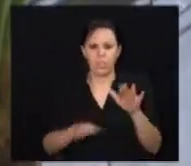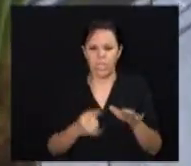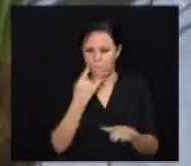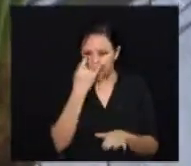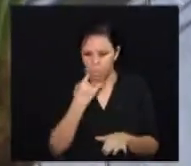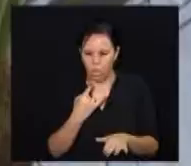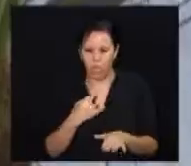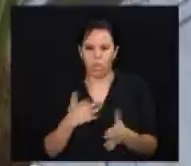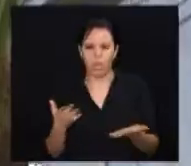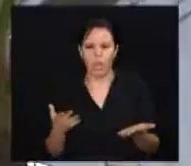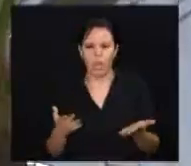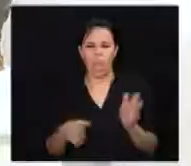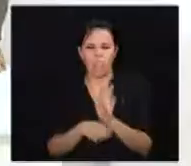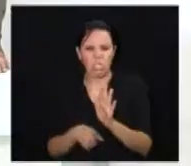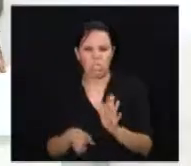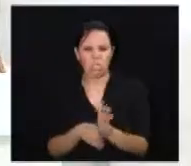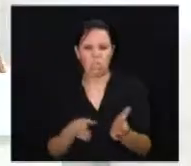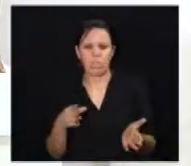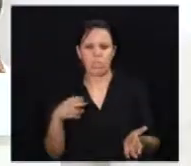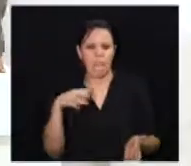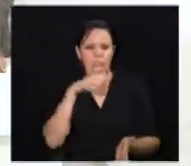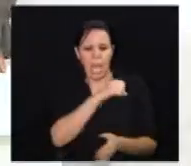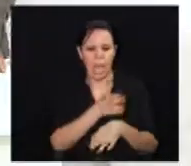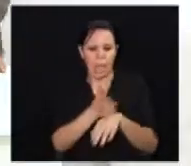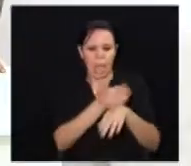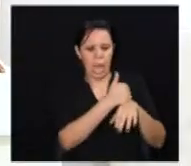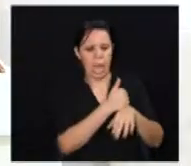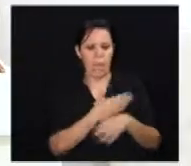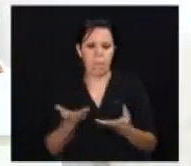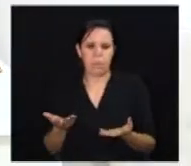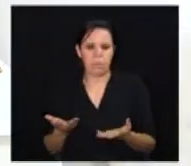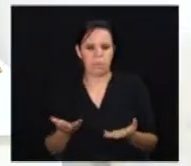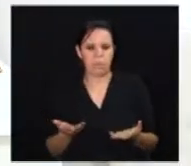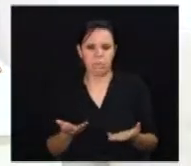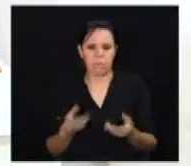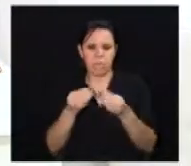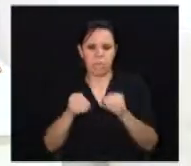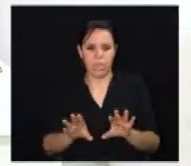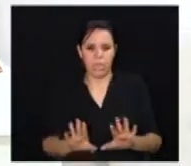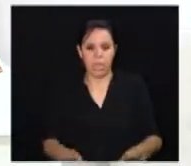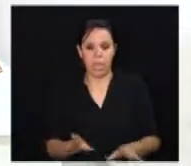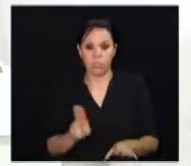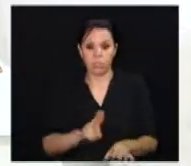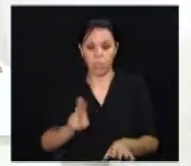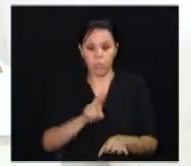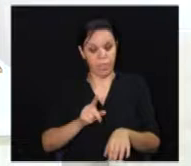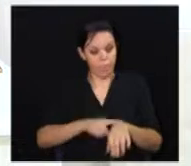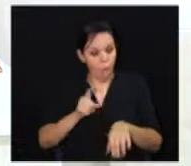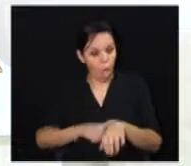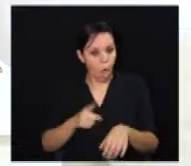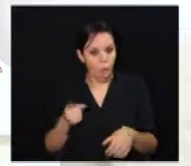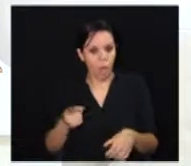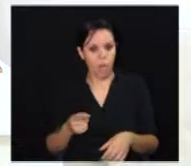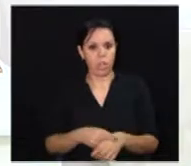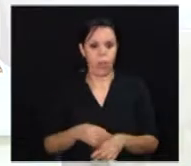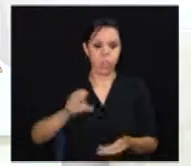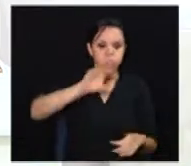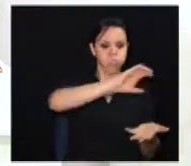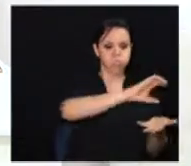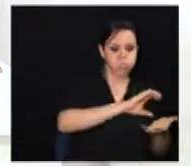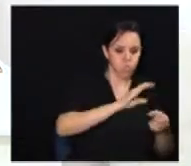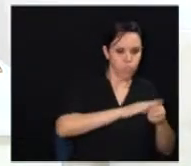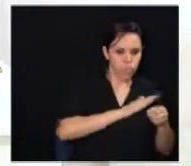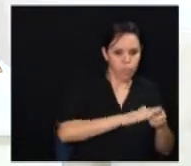influencia, escurecimento. Então eu gosto de entrar com tudo fresquinho na hora. Então a gente deixa a base do molho pronta só com tomate e um